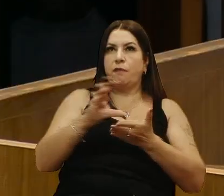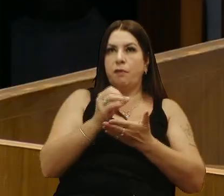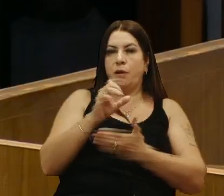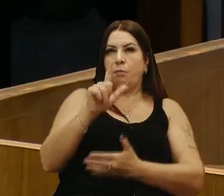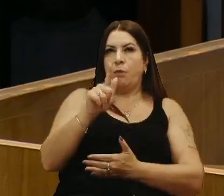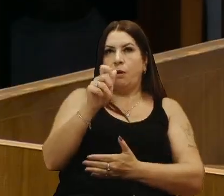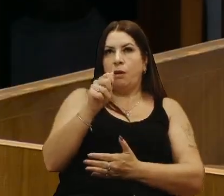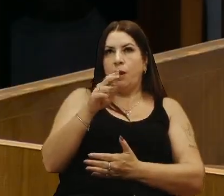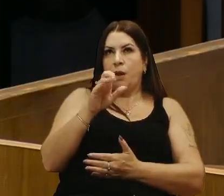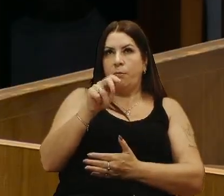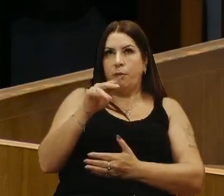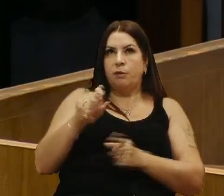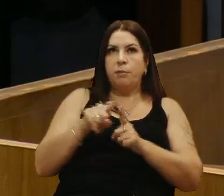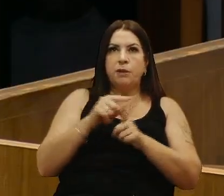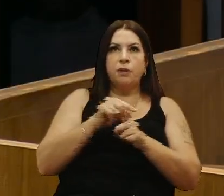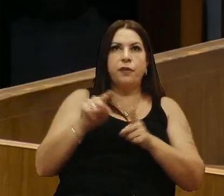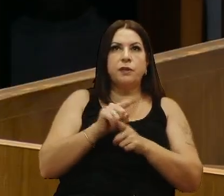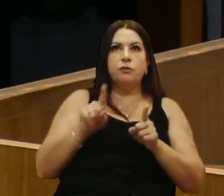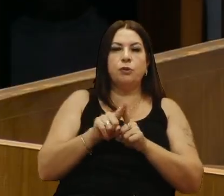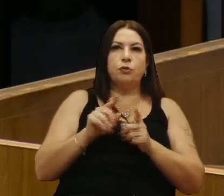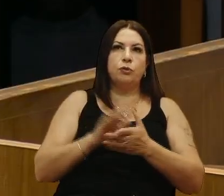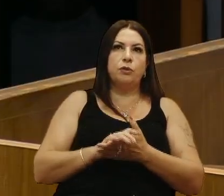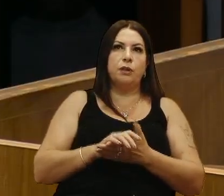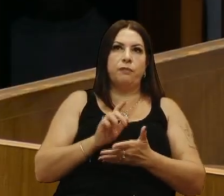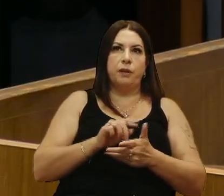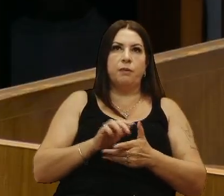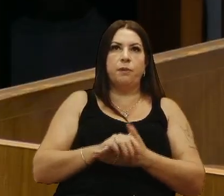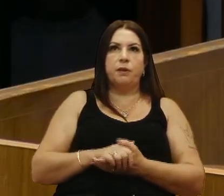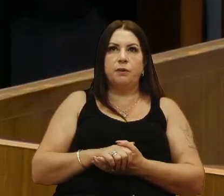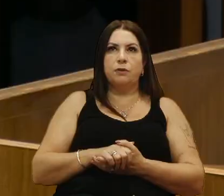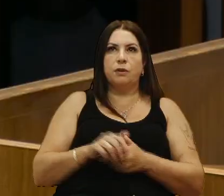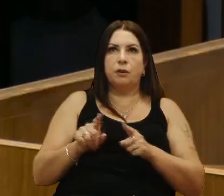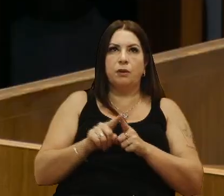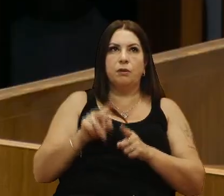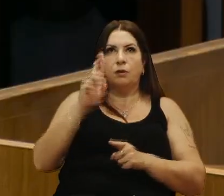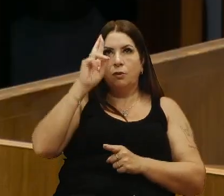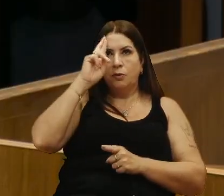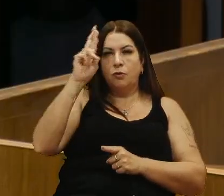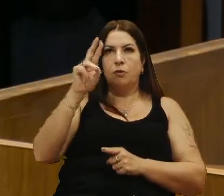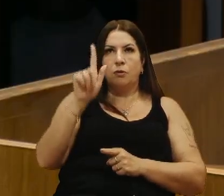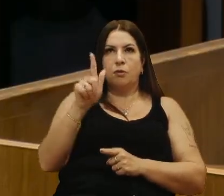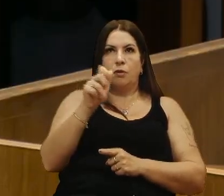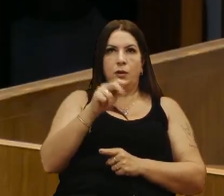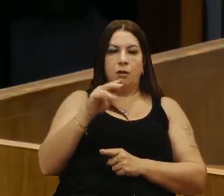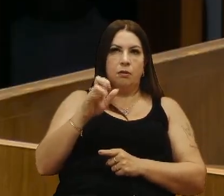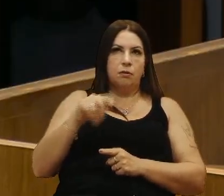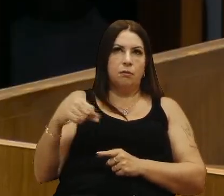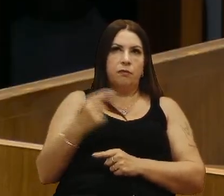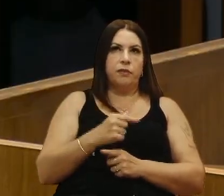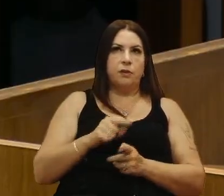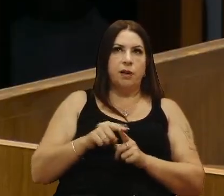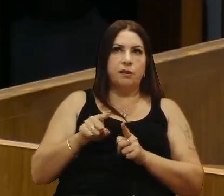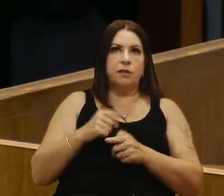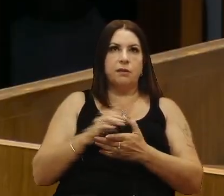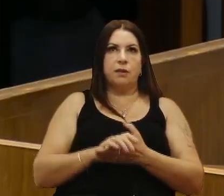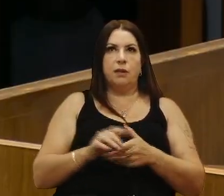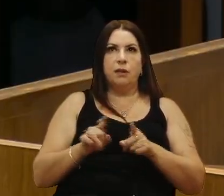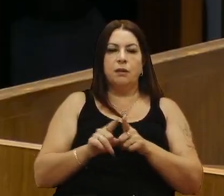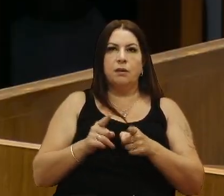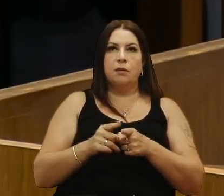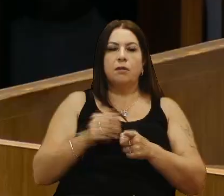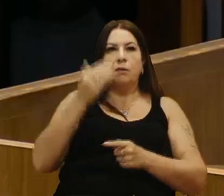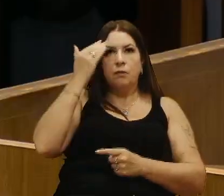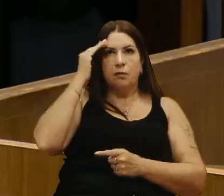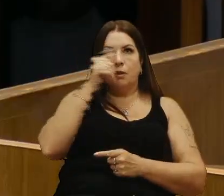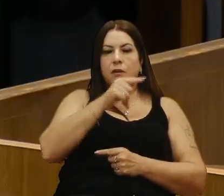gabinete, ao cargo de chefe de gabinete e também ao recurso, por eu